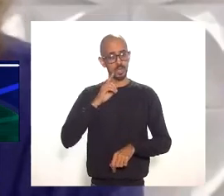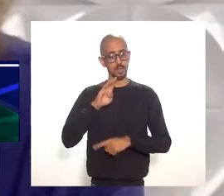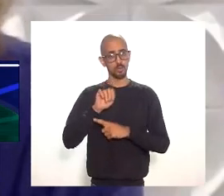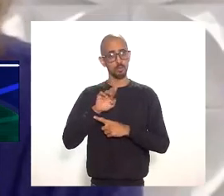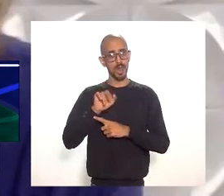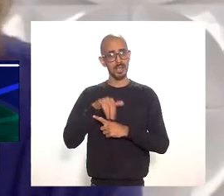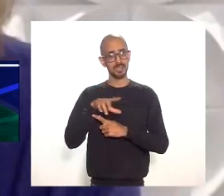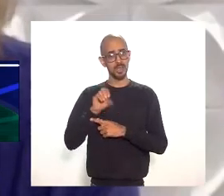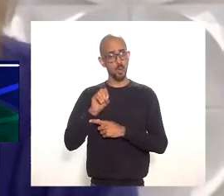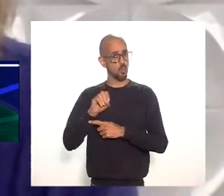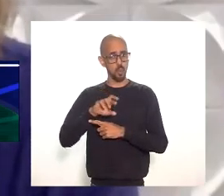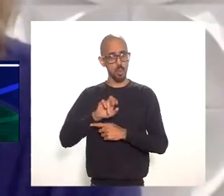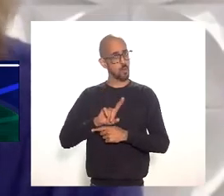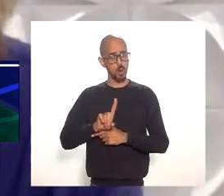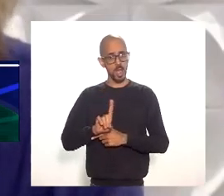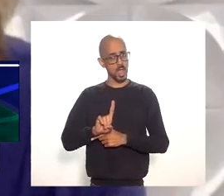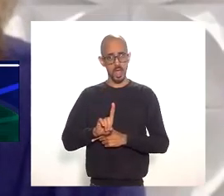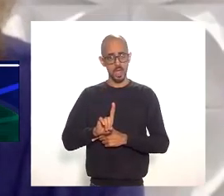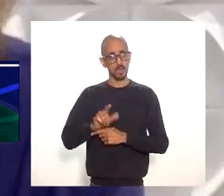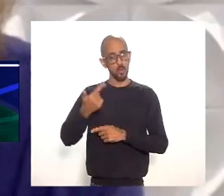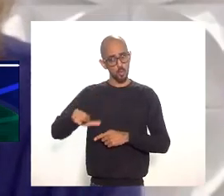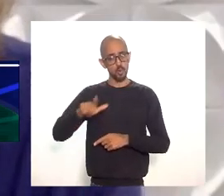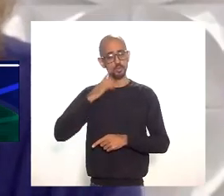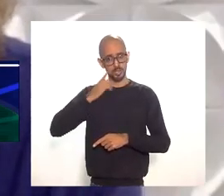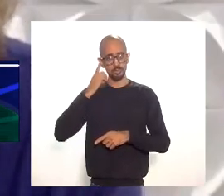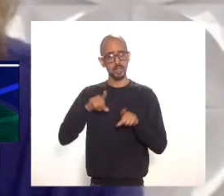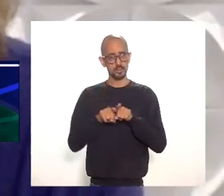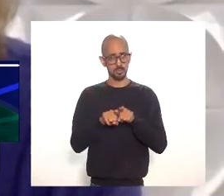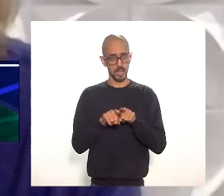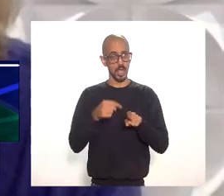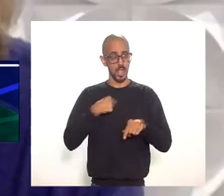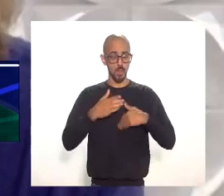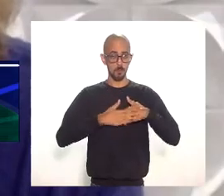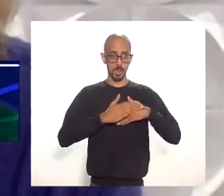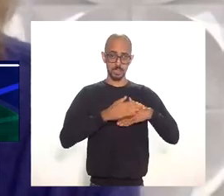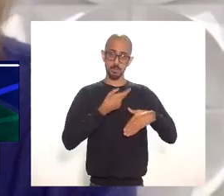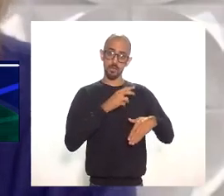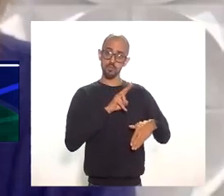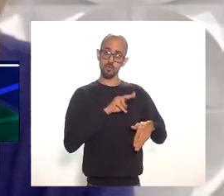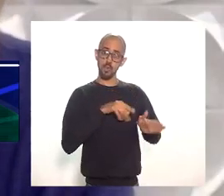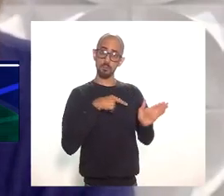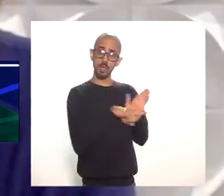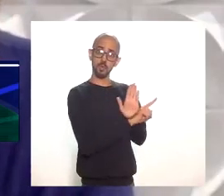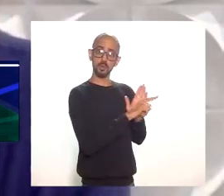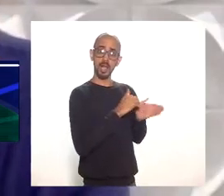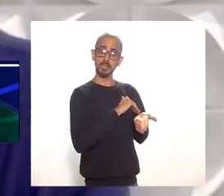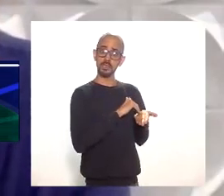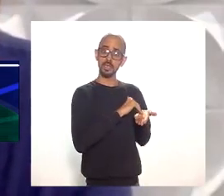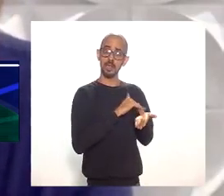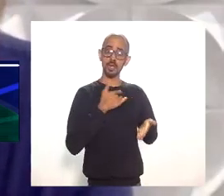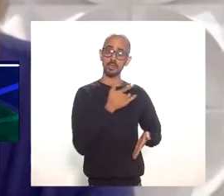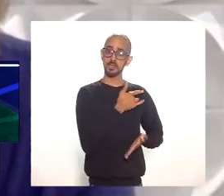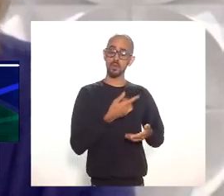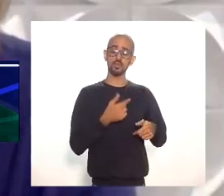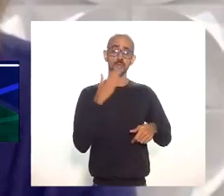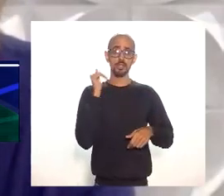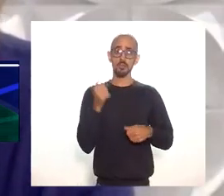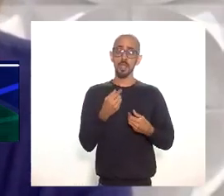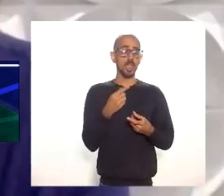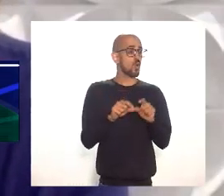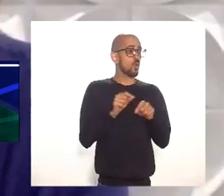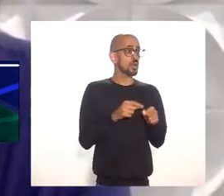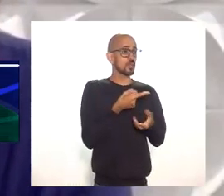outros deputados. Então, eu mesmo vou perguntar à Secretaria de Saúde, né, qual foi a dinâmica utilizada, porque a gente